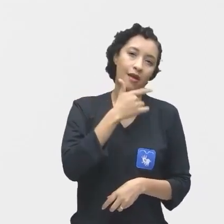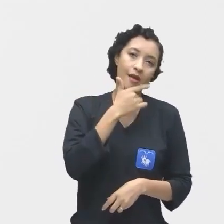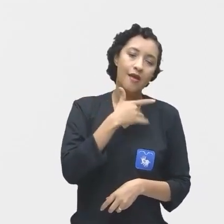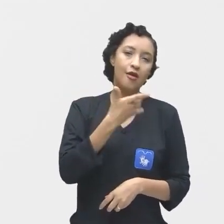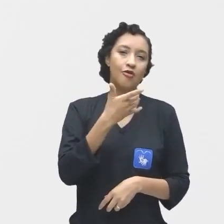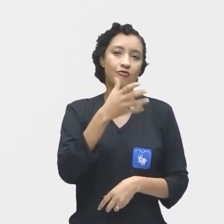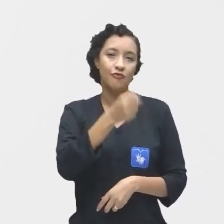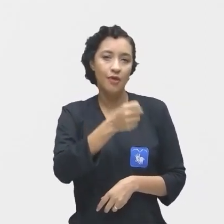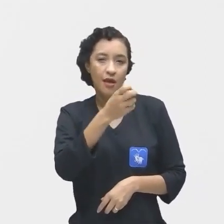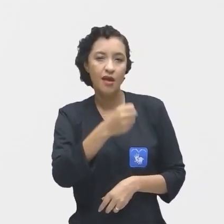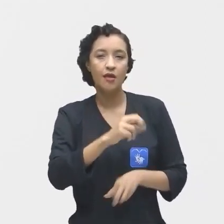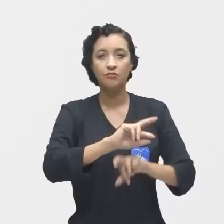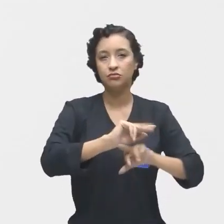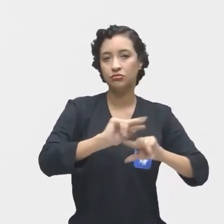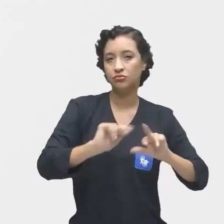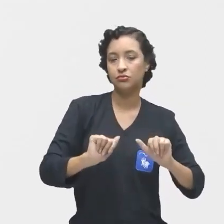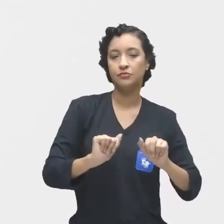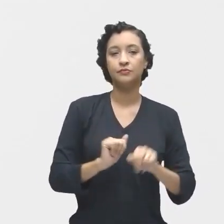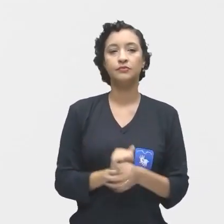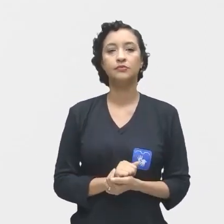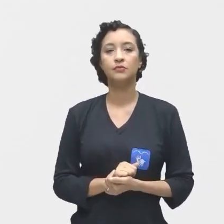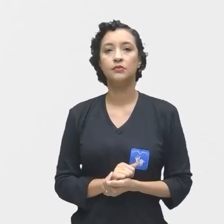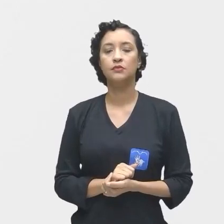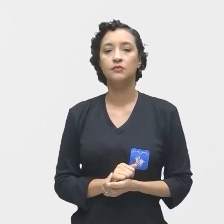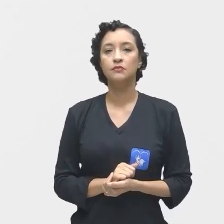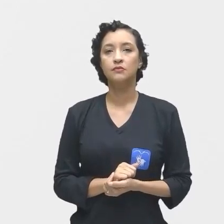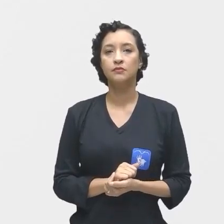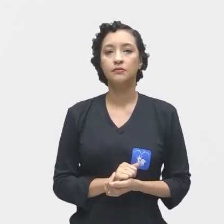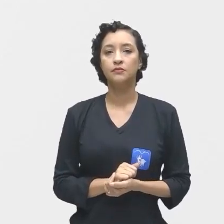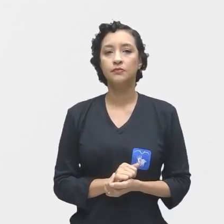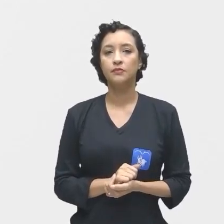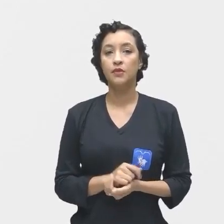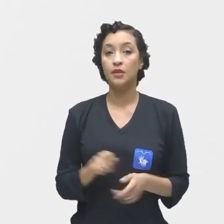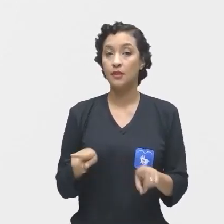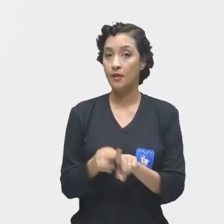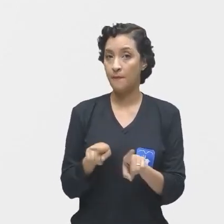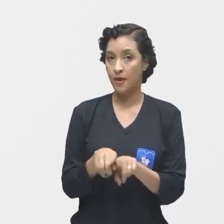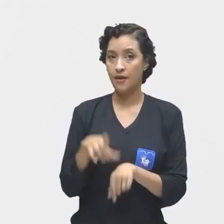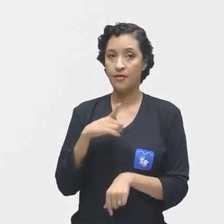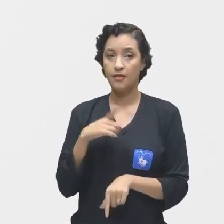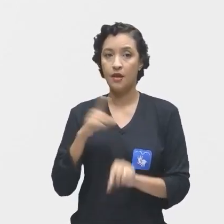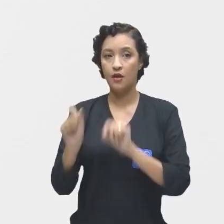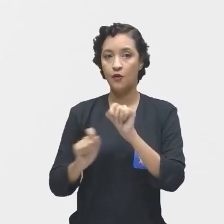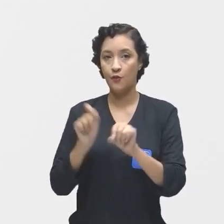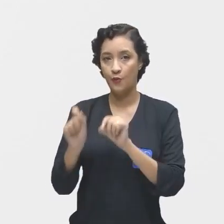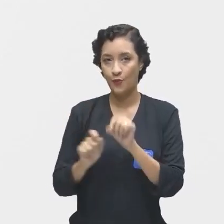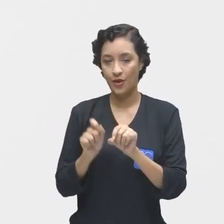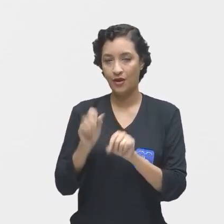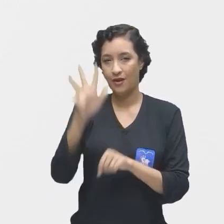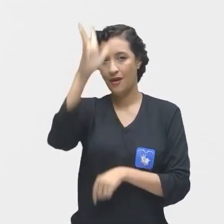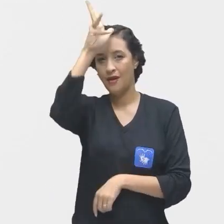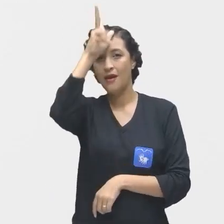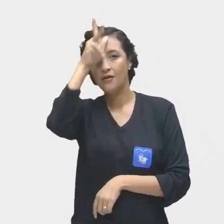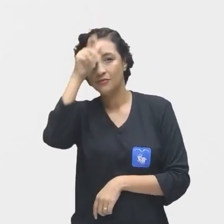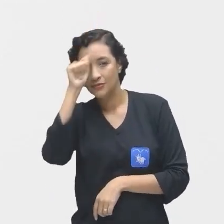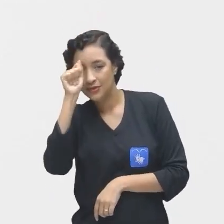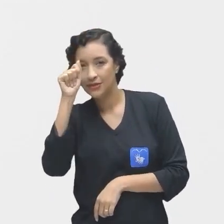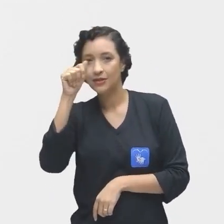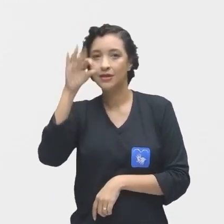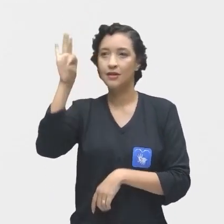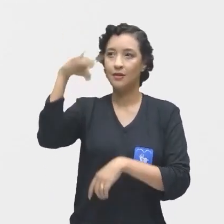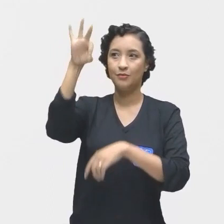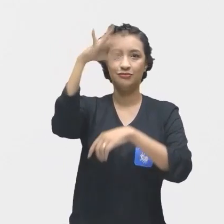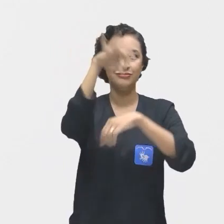e suínos. E o que mais nós temos? Apicultura e granjas. A apicultura, você sabe, é a